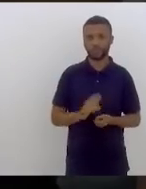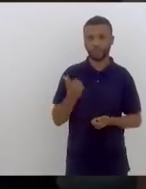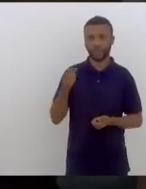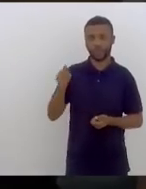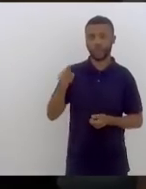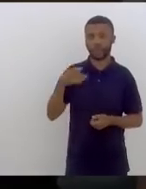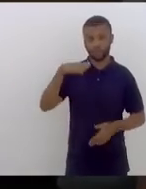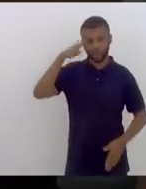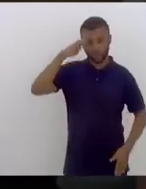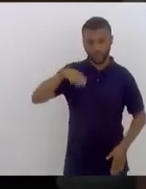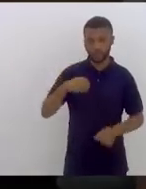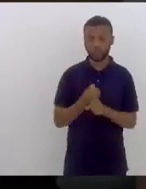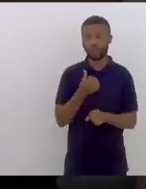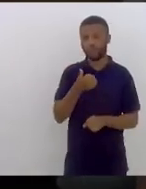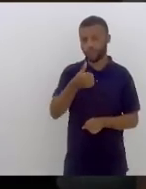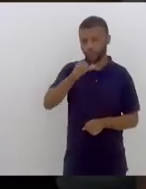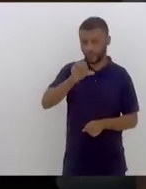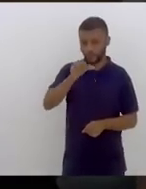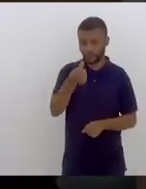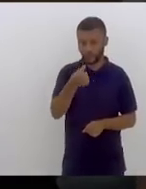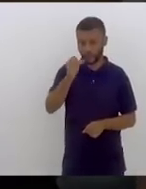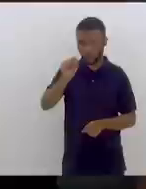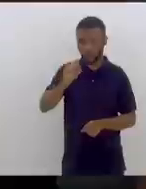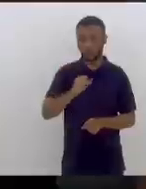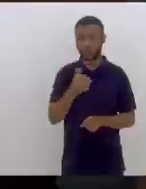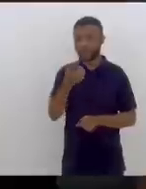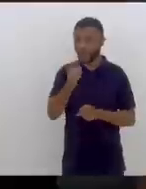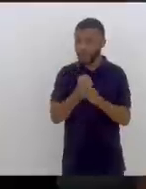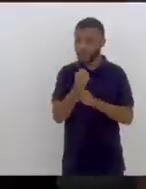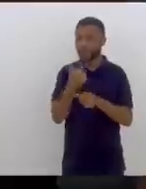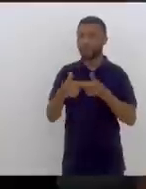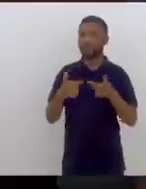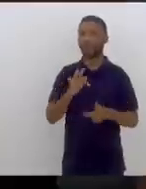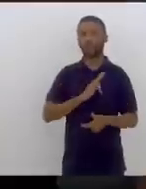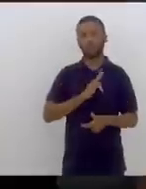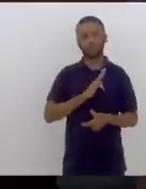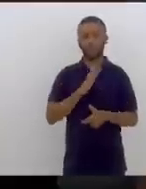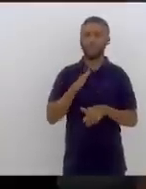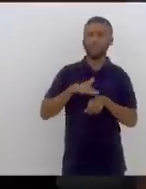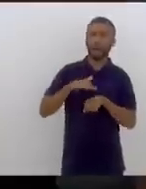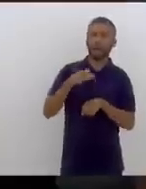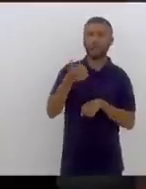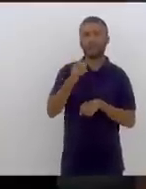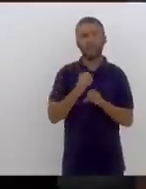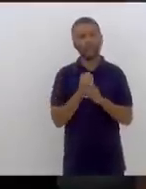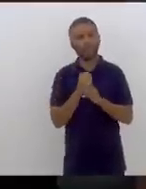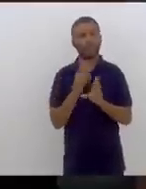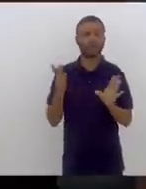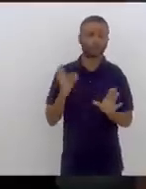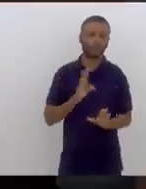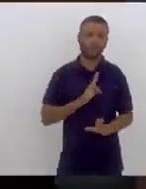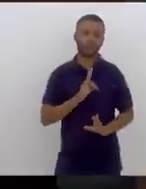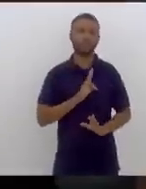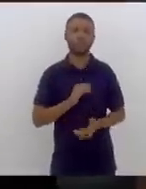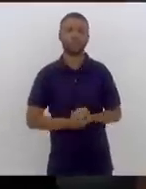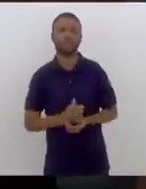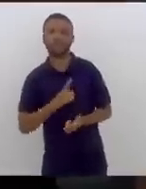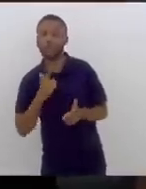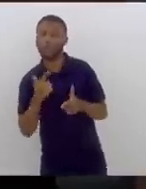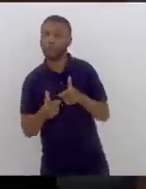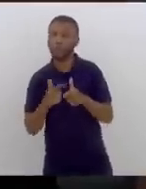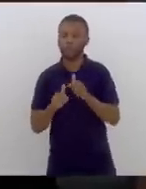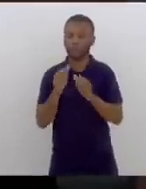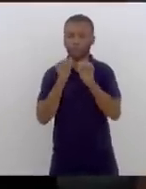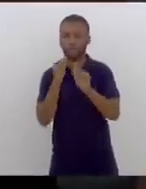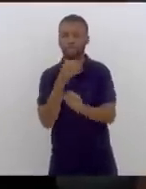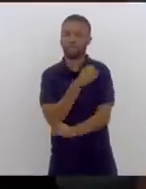68 assim como companheiro falou ali ficou 10 anos na Polícia Militar um pouco mais de 10 anos a polícia militar teve um problema com